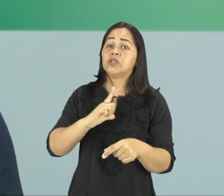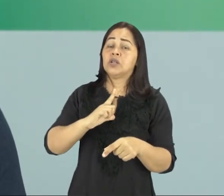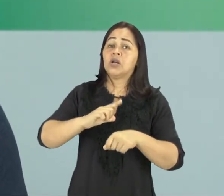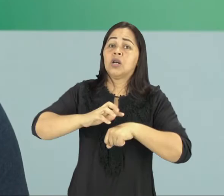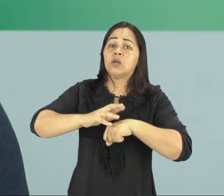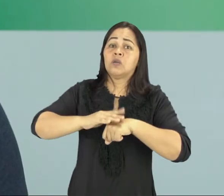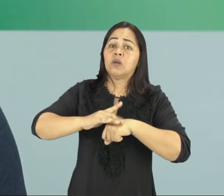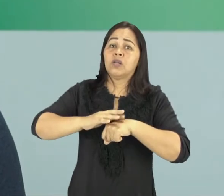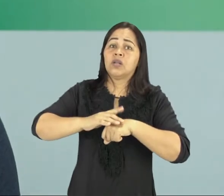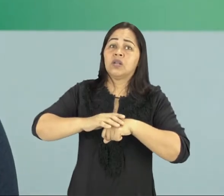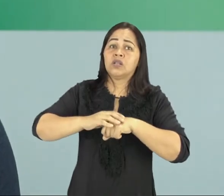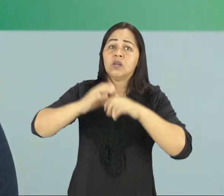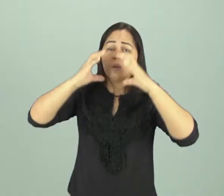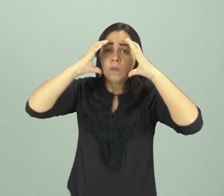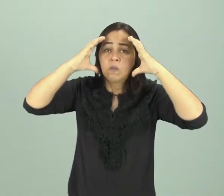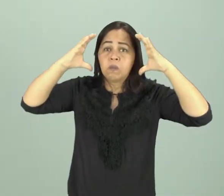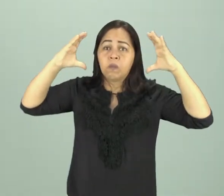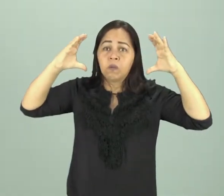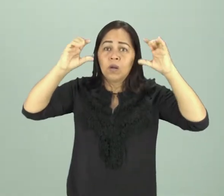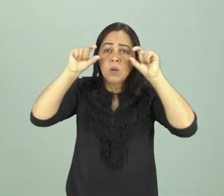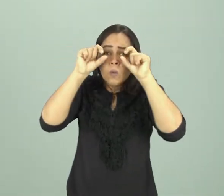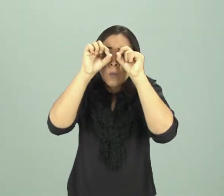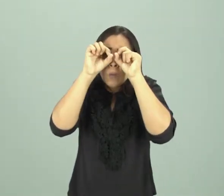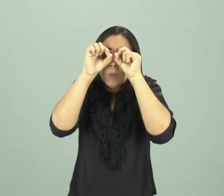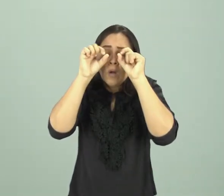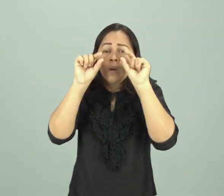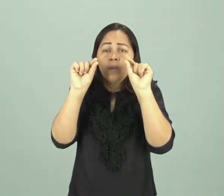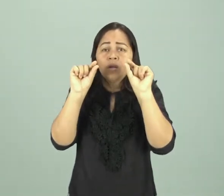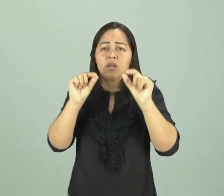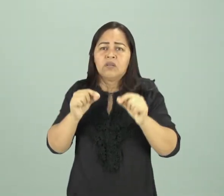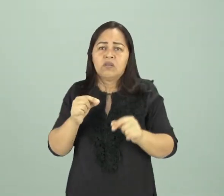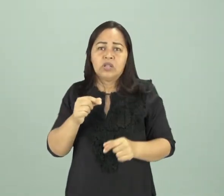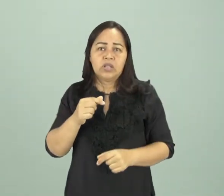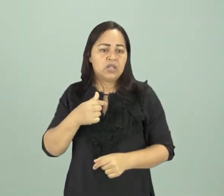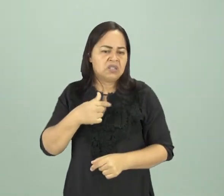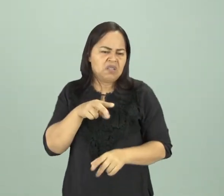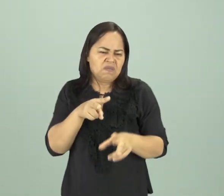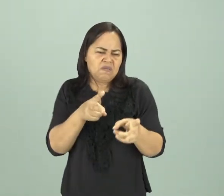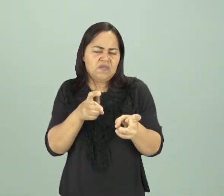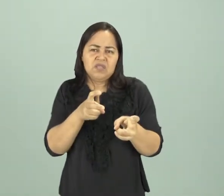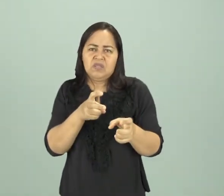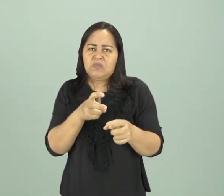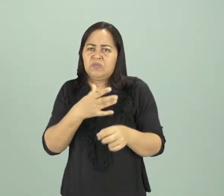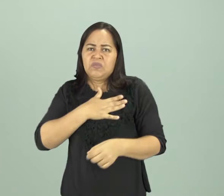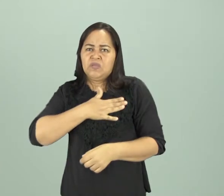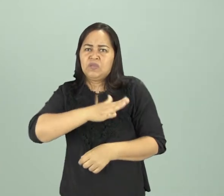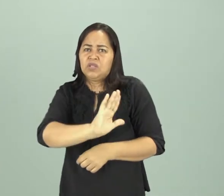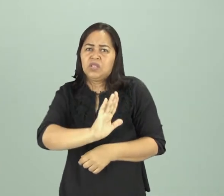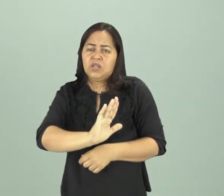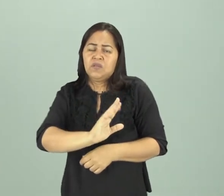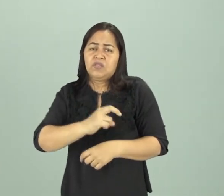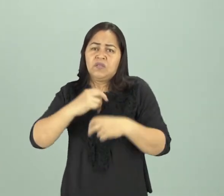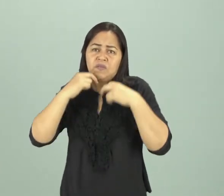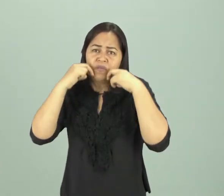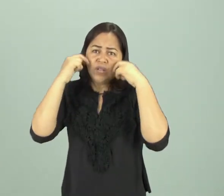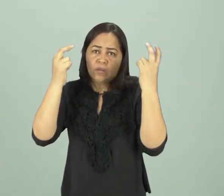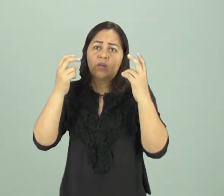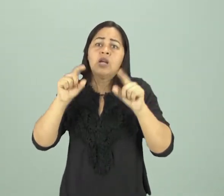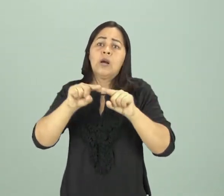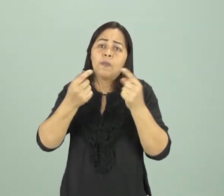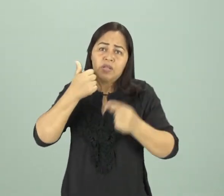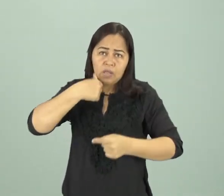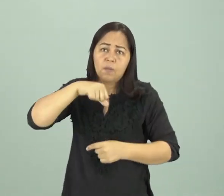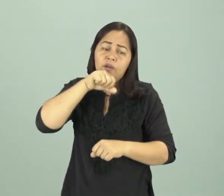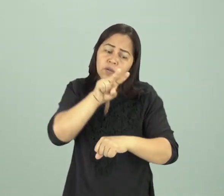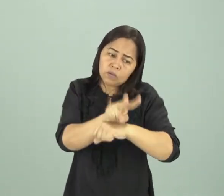hidrocefalia, então era muito maltratada por todos os que rodeavam ela, né? Exceto pela mãe que nunca a